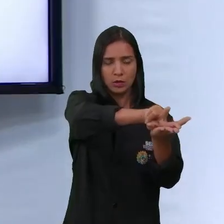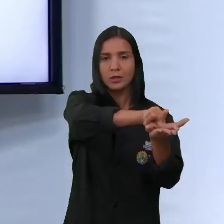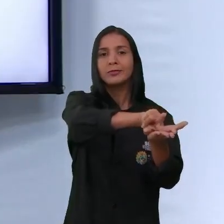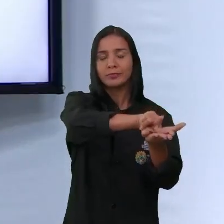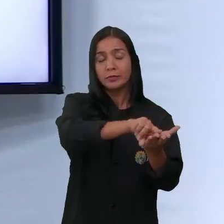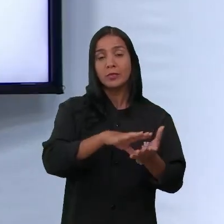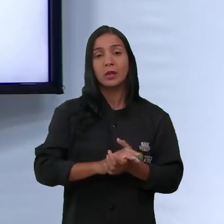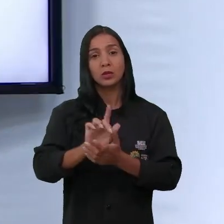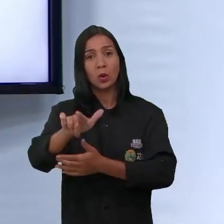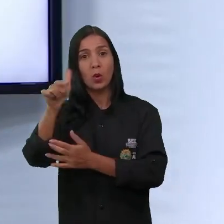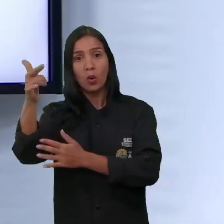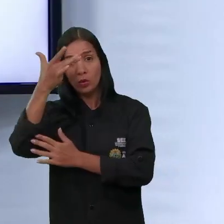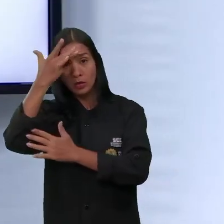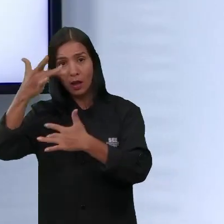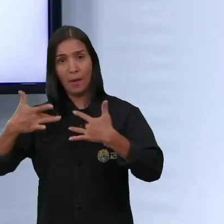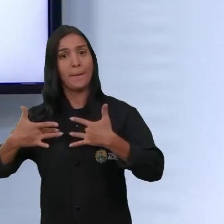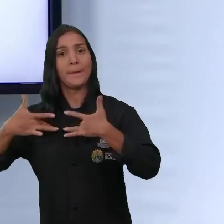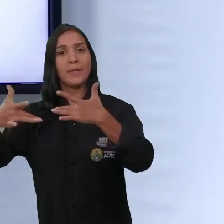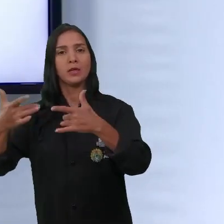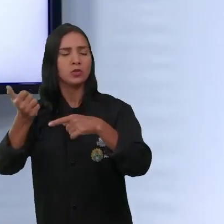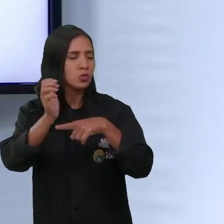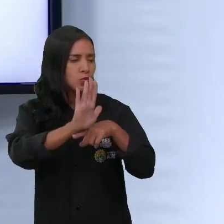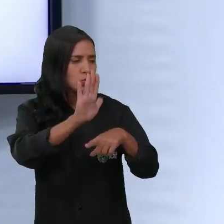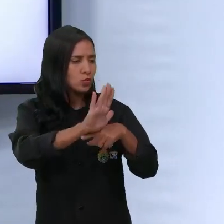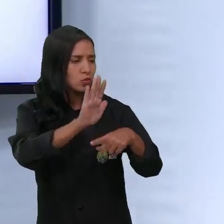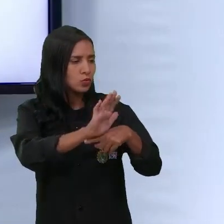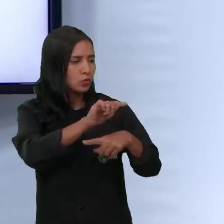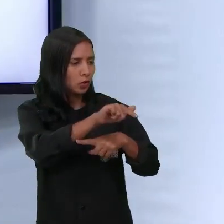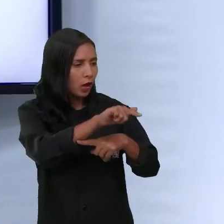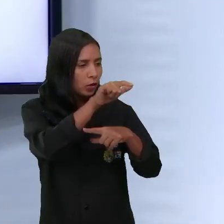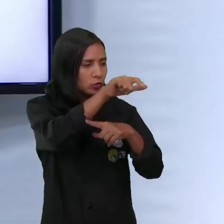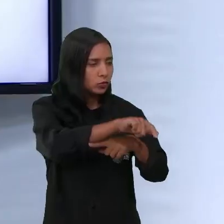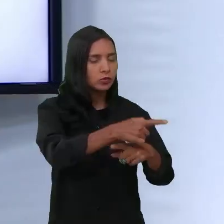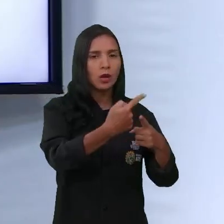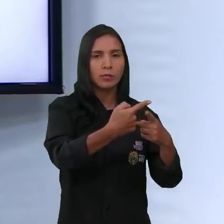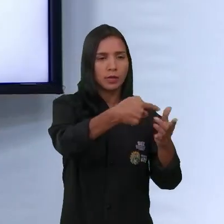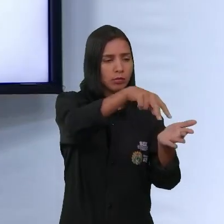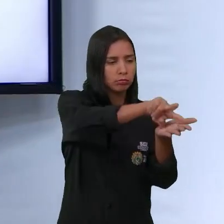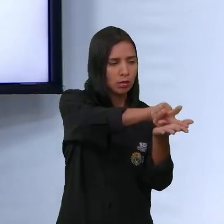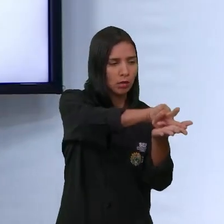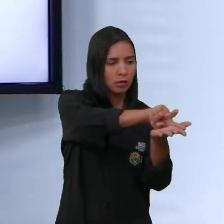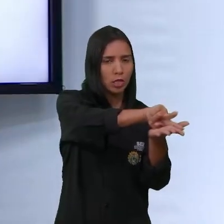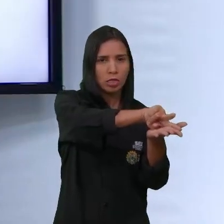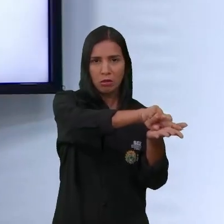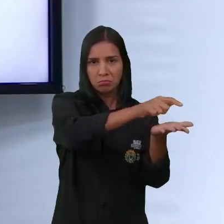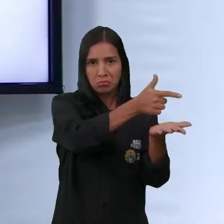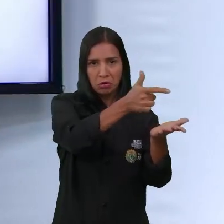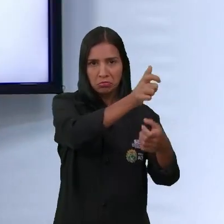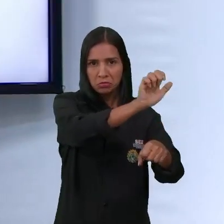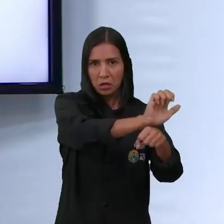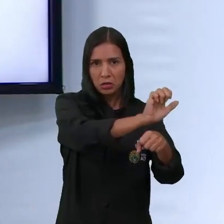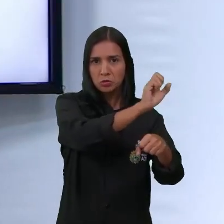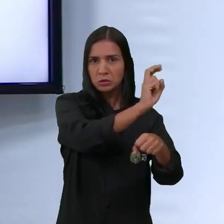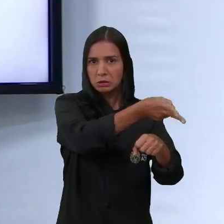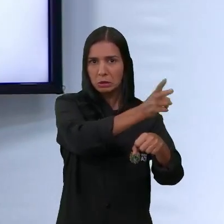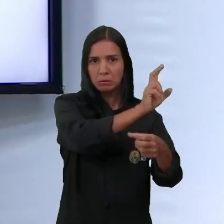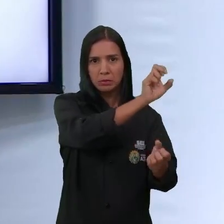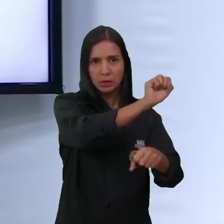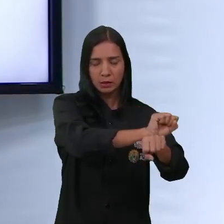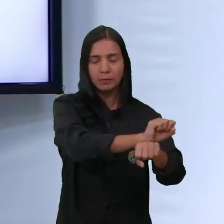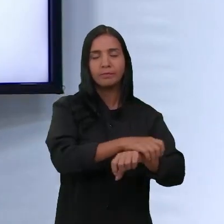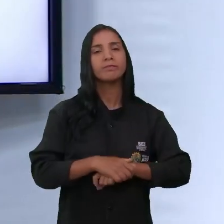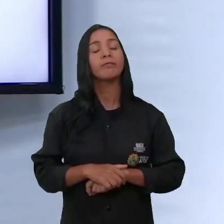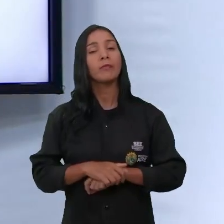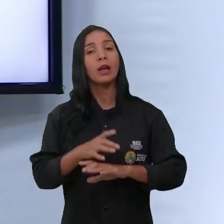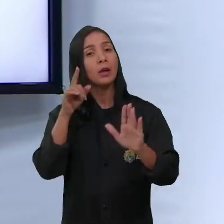serão solidárias com ela em relação a esse cuidado. E aí vem um impasse bioético. Uma pessoa